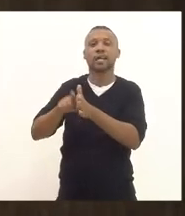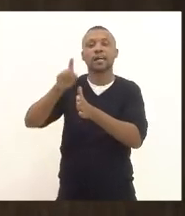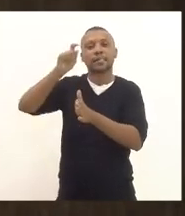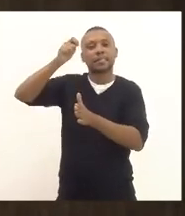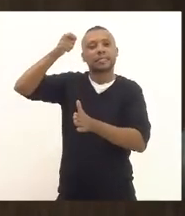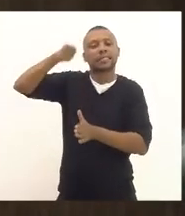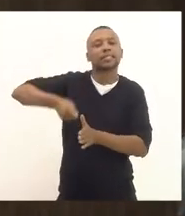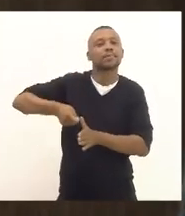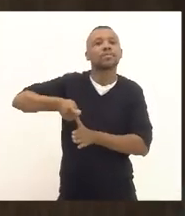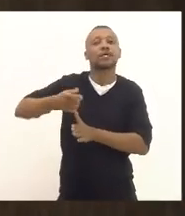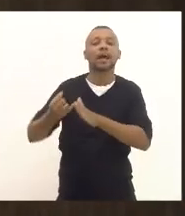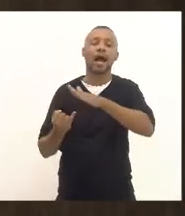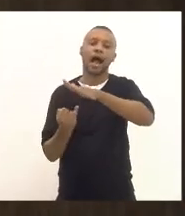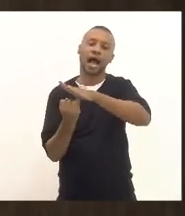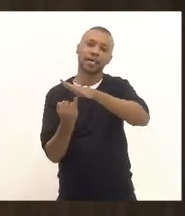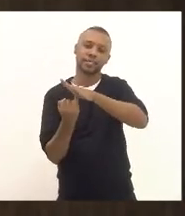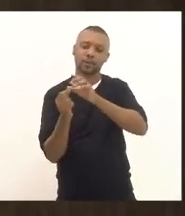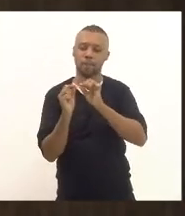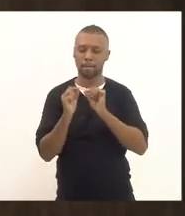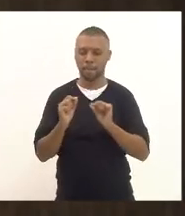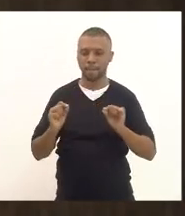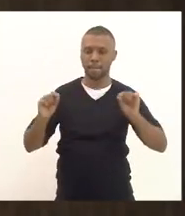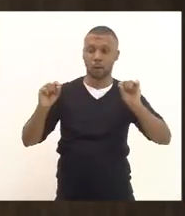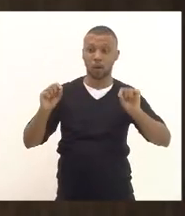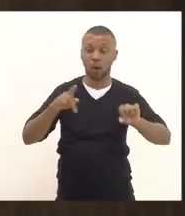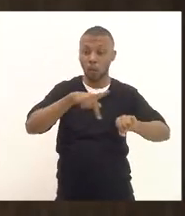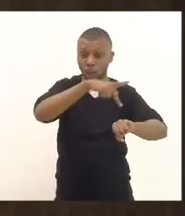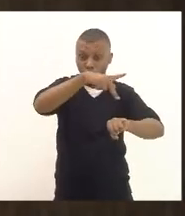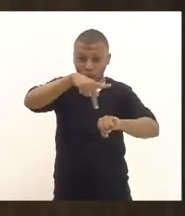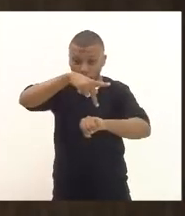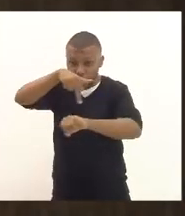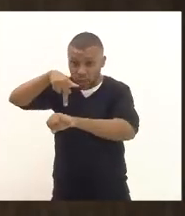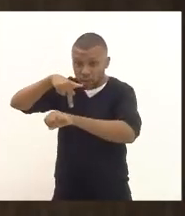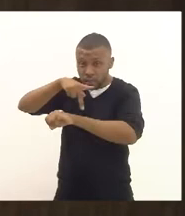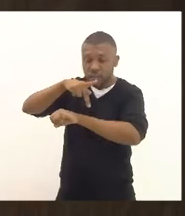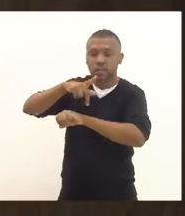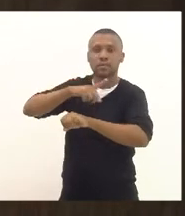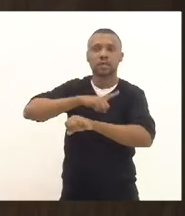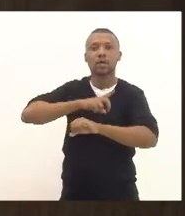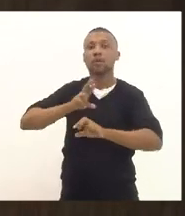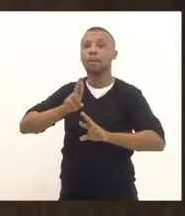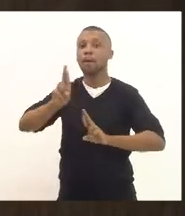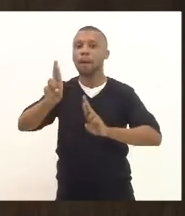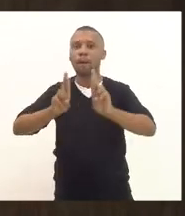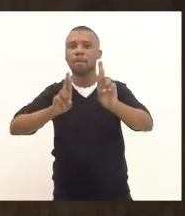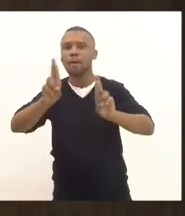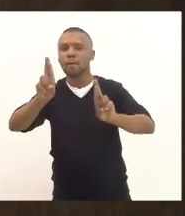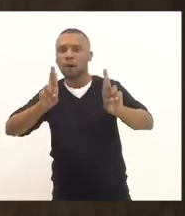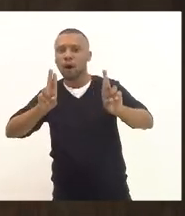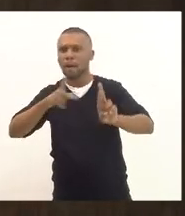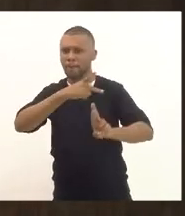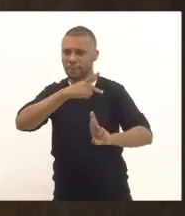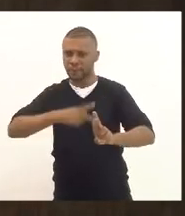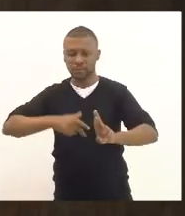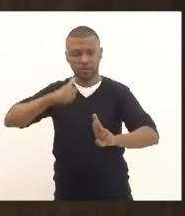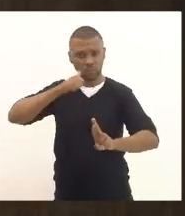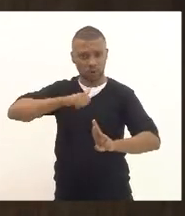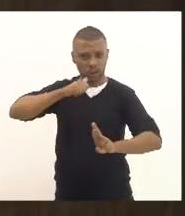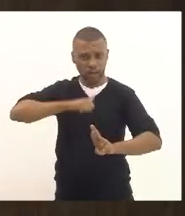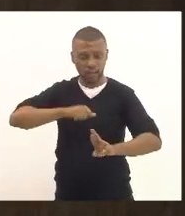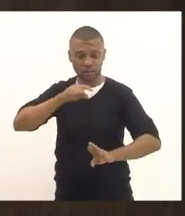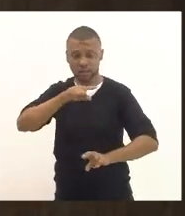as instituições e os países que estavam sendo comandadas por mulheres é um